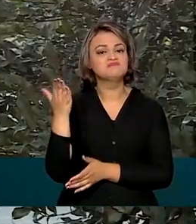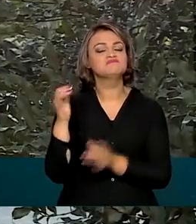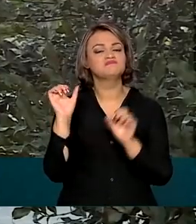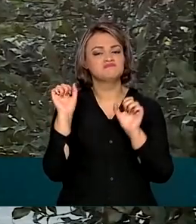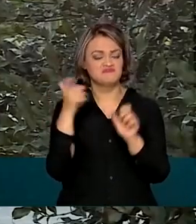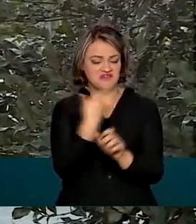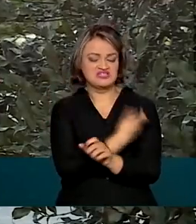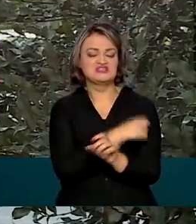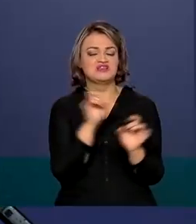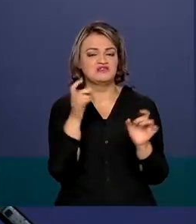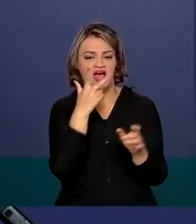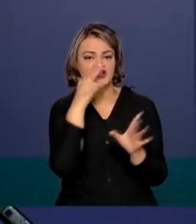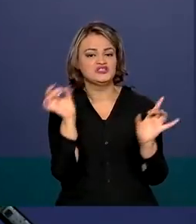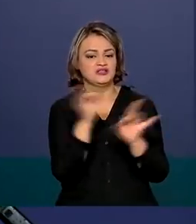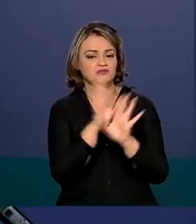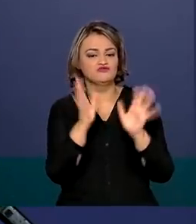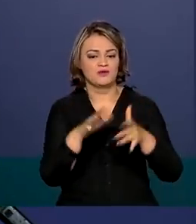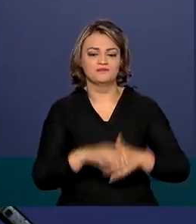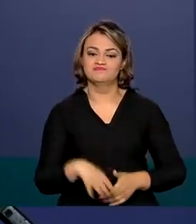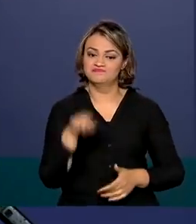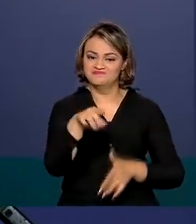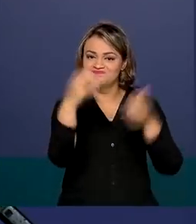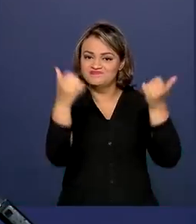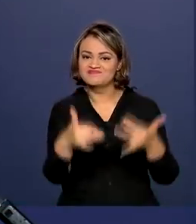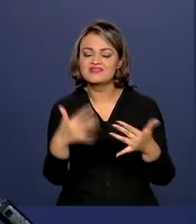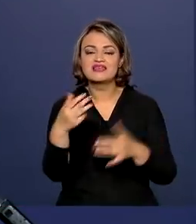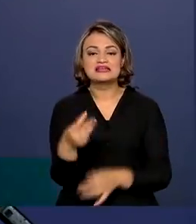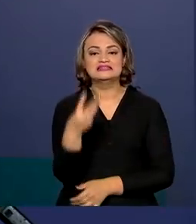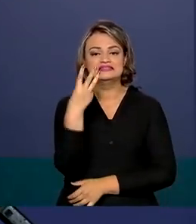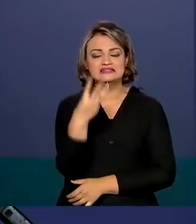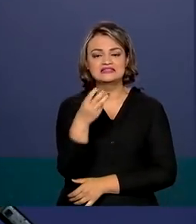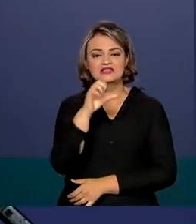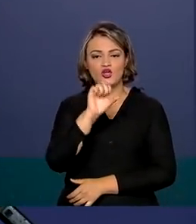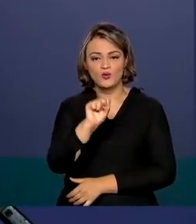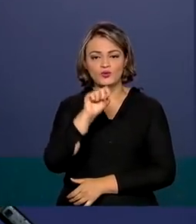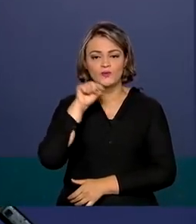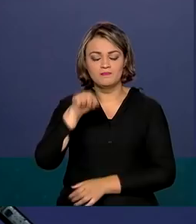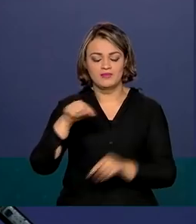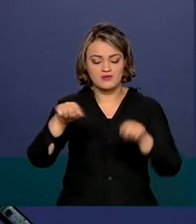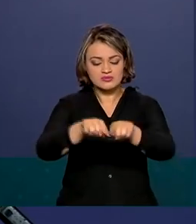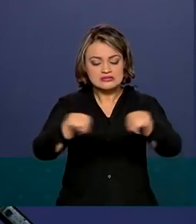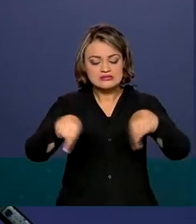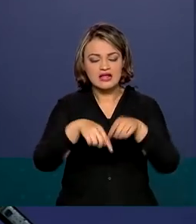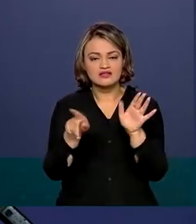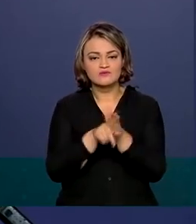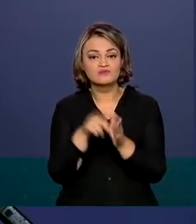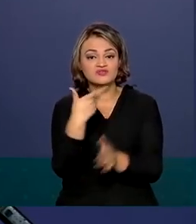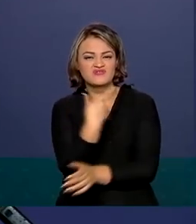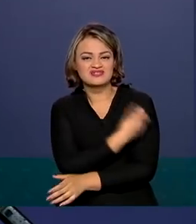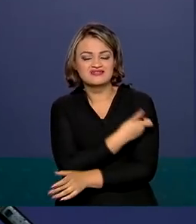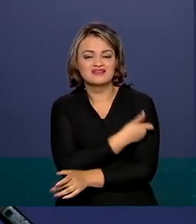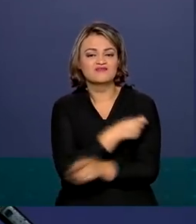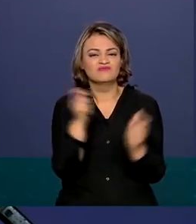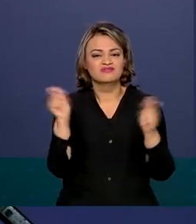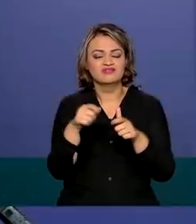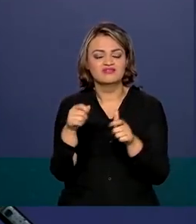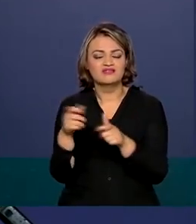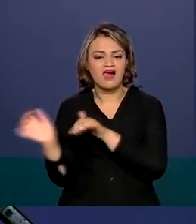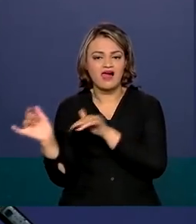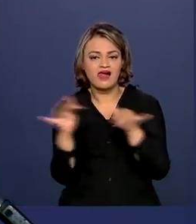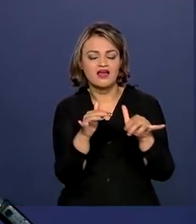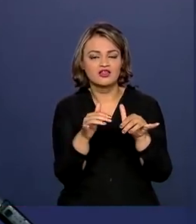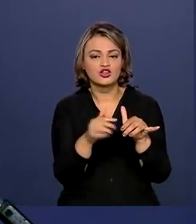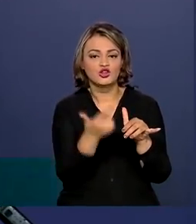deve estar vacinado as nossas 38 mil salas de vacinação são capazes de vacinar